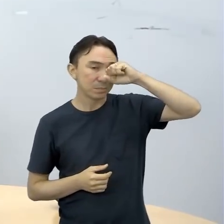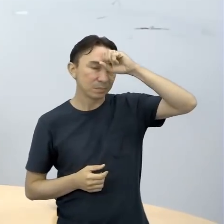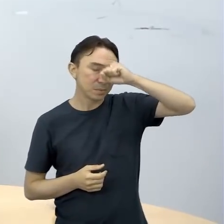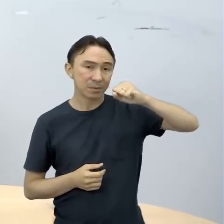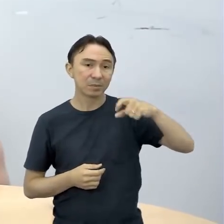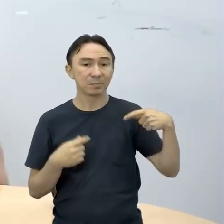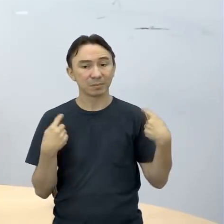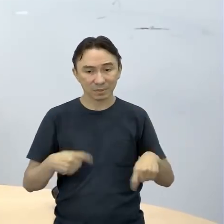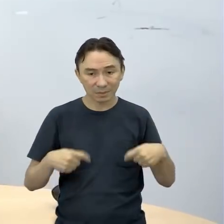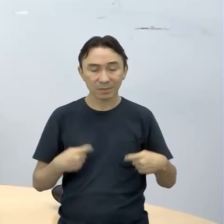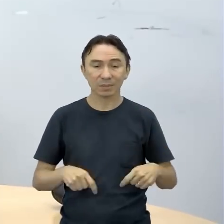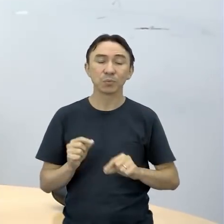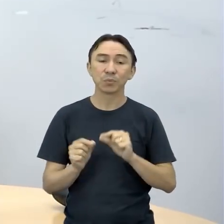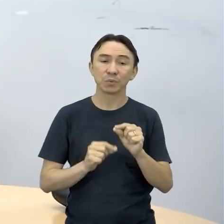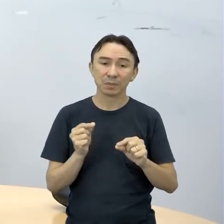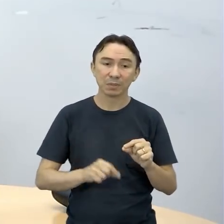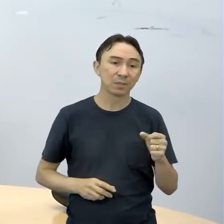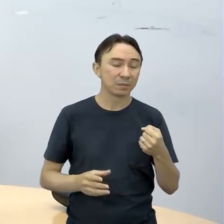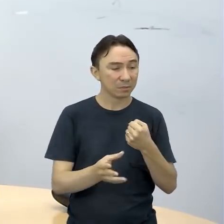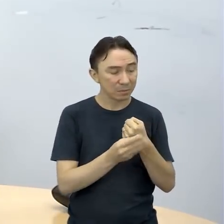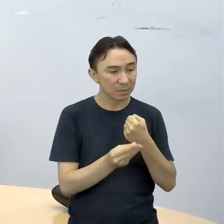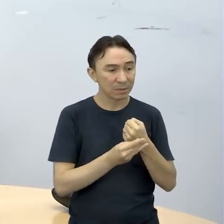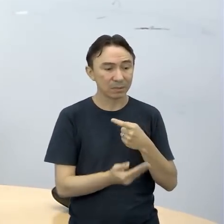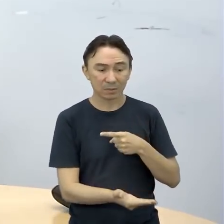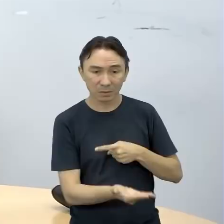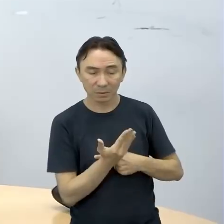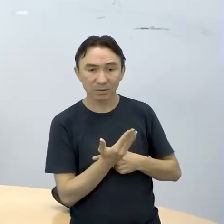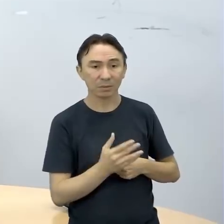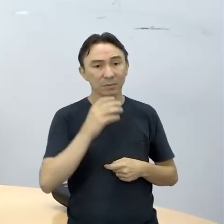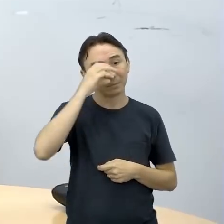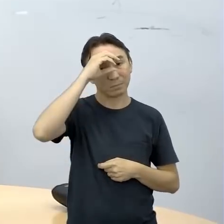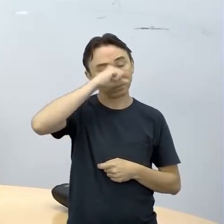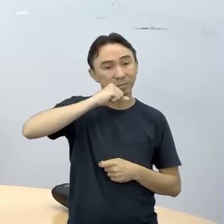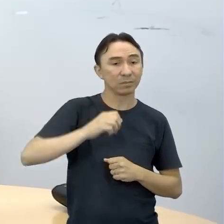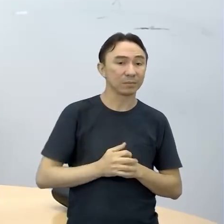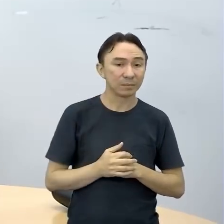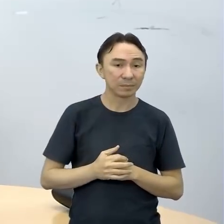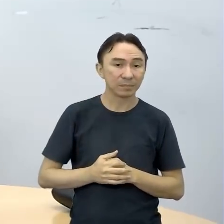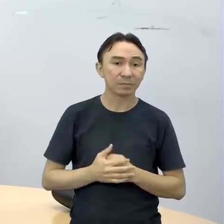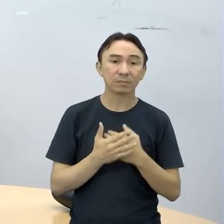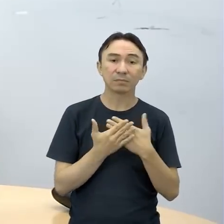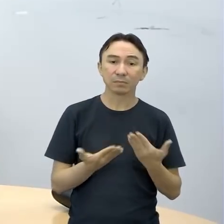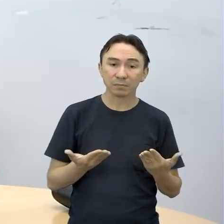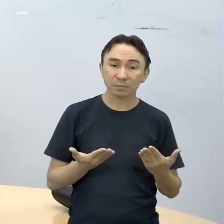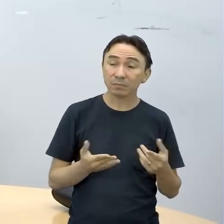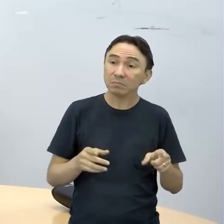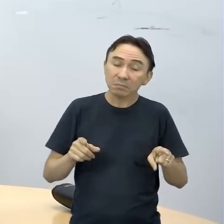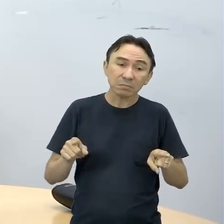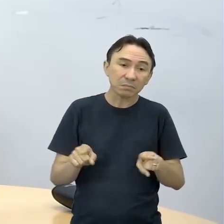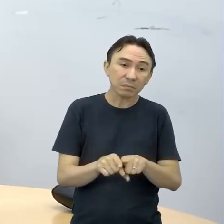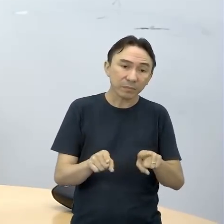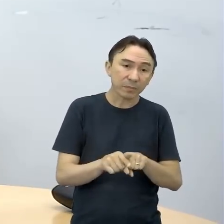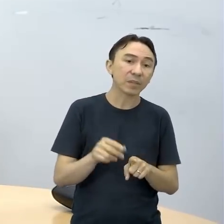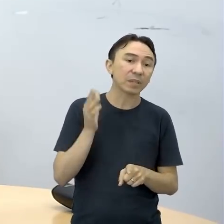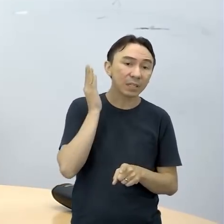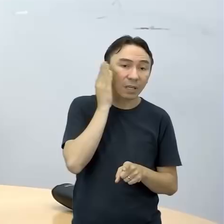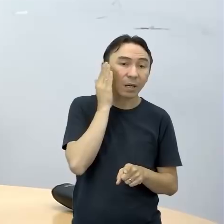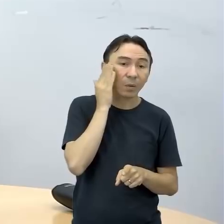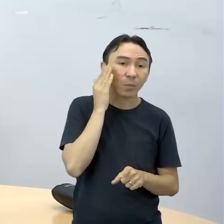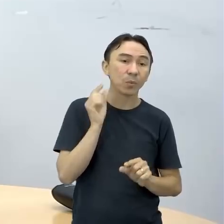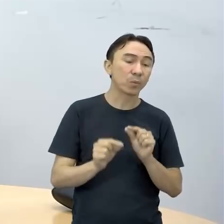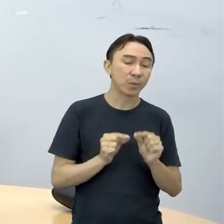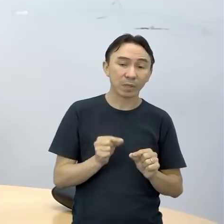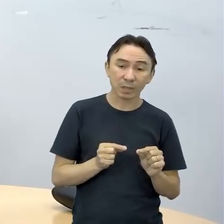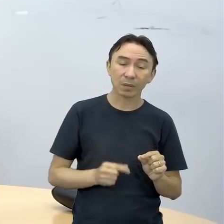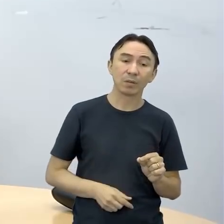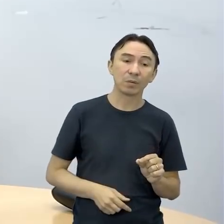do conhecimento, que vai levar ao desenvolvimento de competências e habilidades, mas a gente sabe que, antes de mais nada, o estudante precisa ver